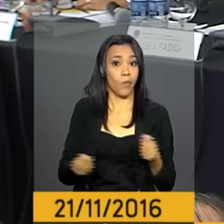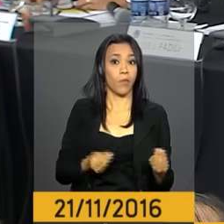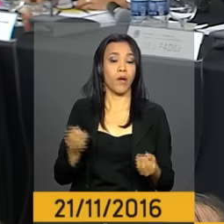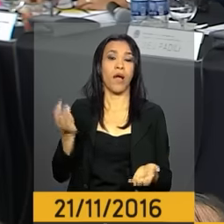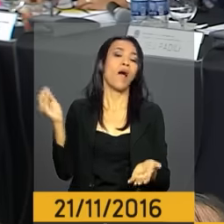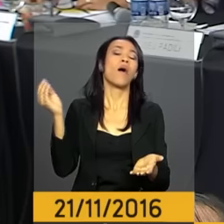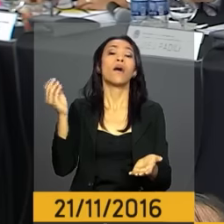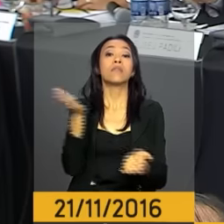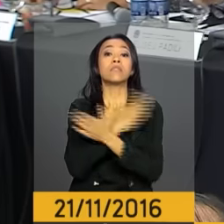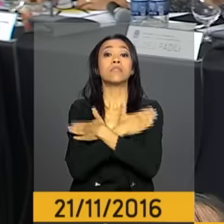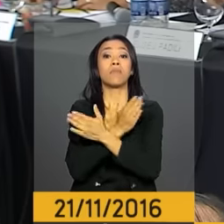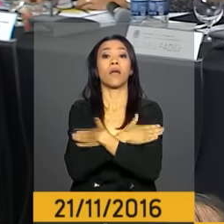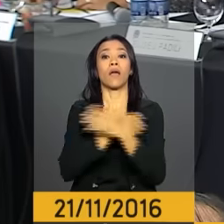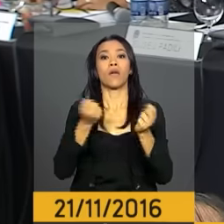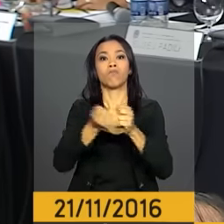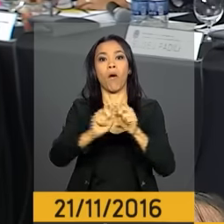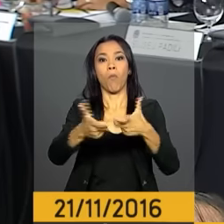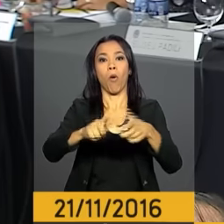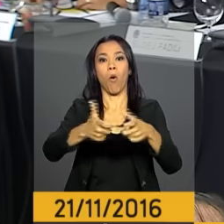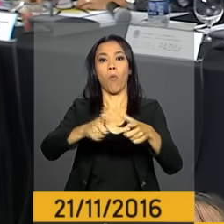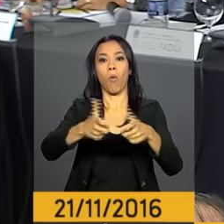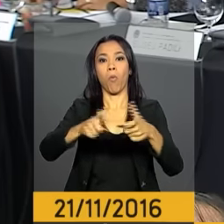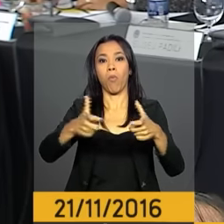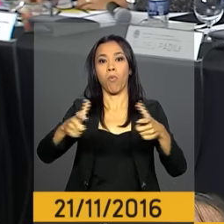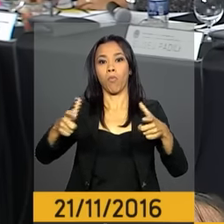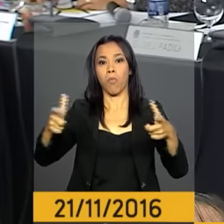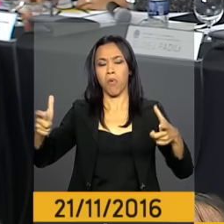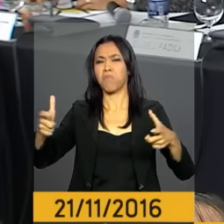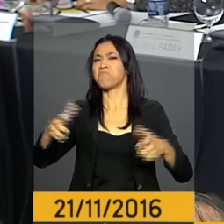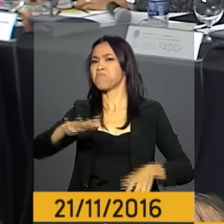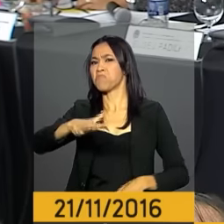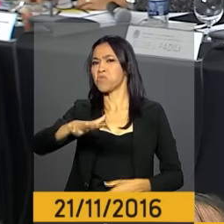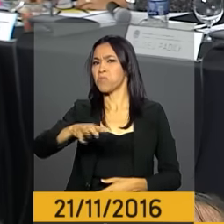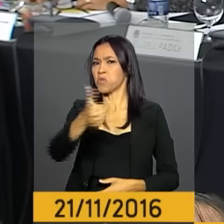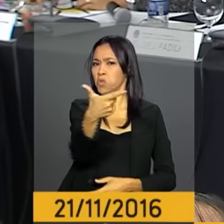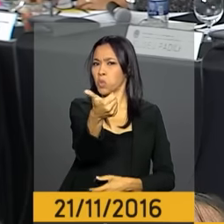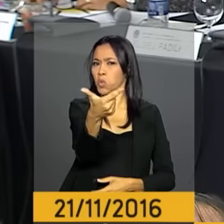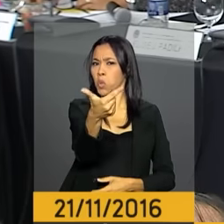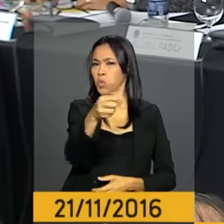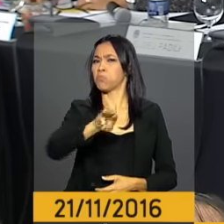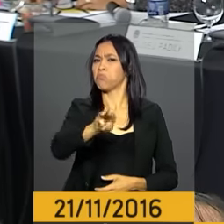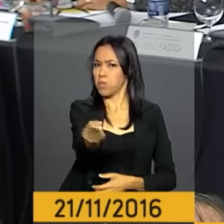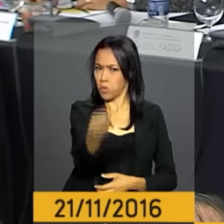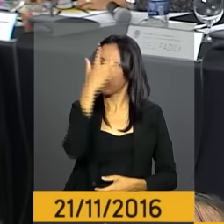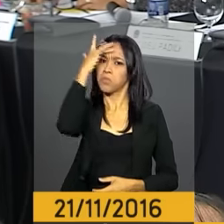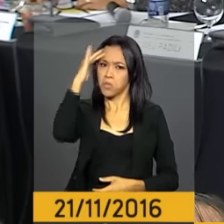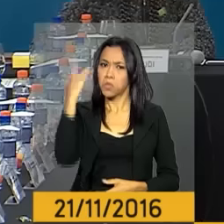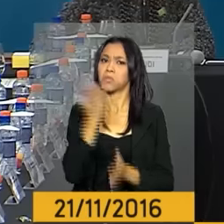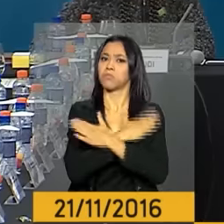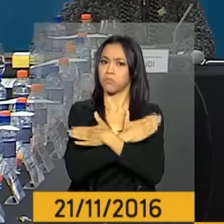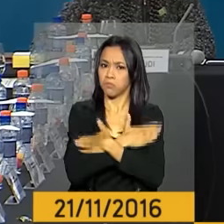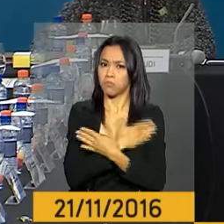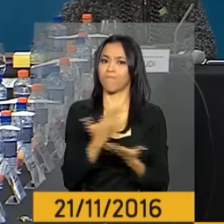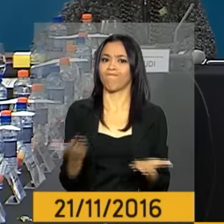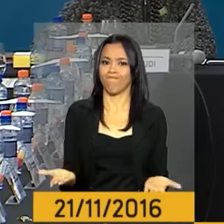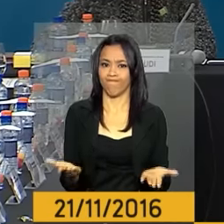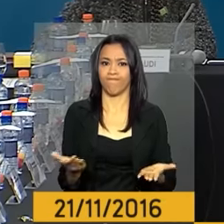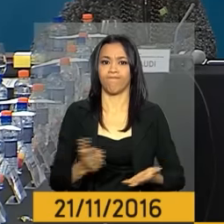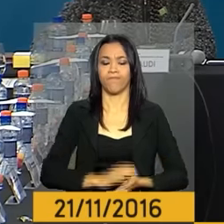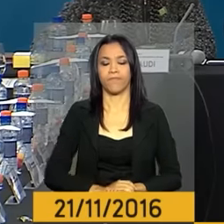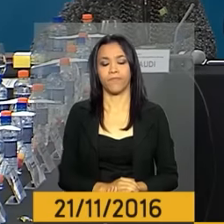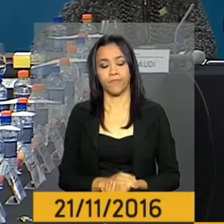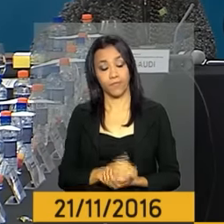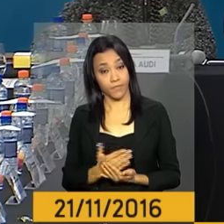desemprego, que alcança cerca de 12 milhões de trabalhadores.